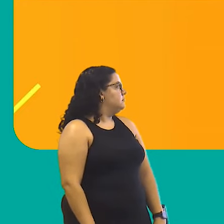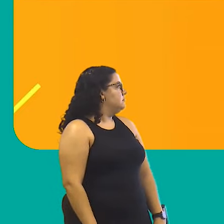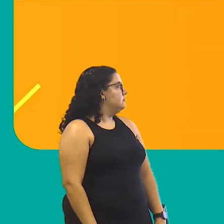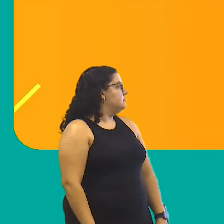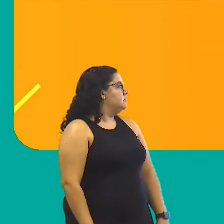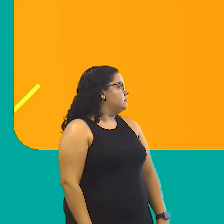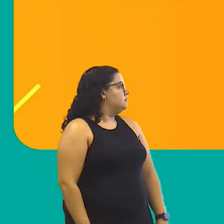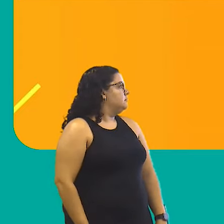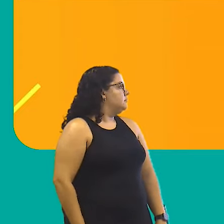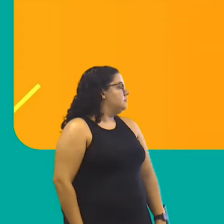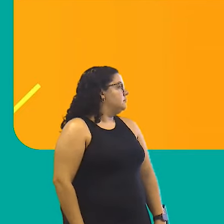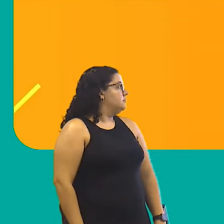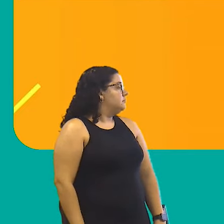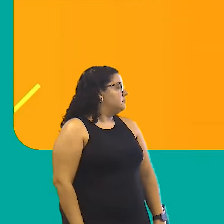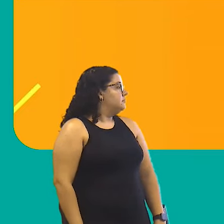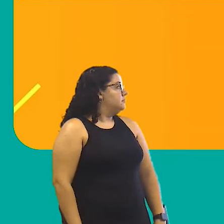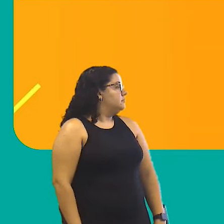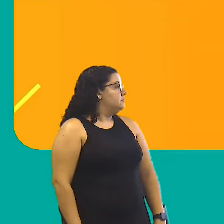Menos mais.